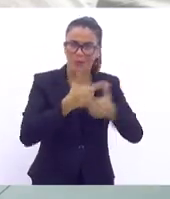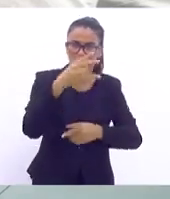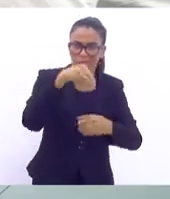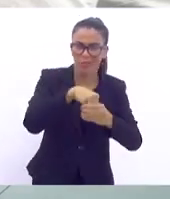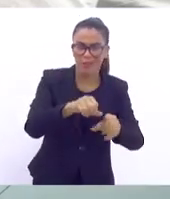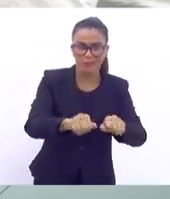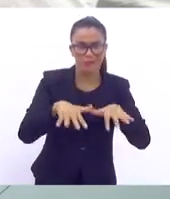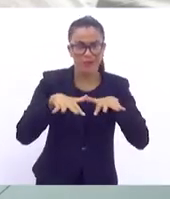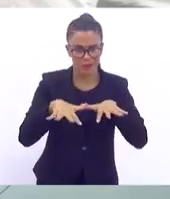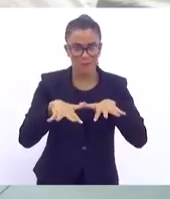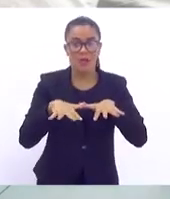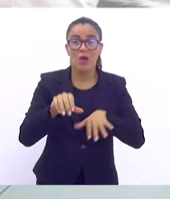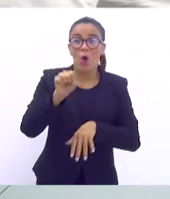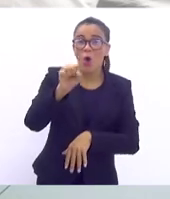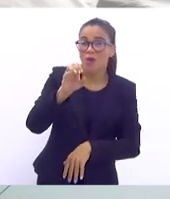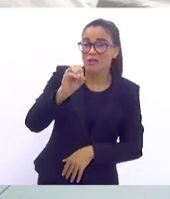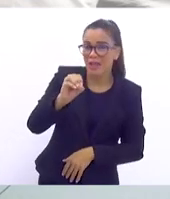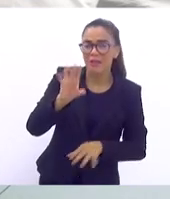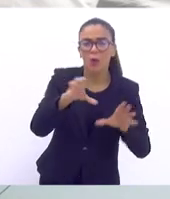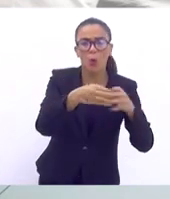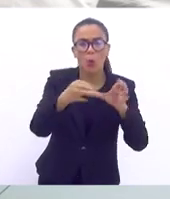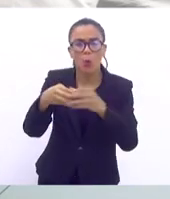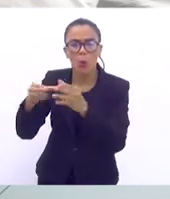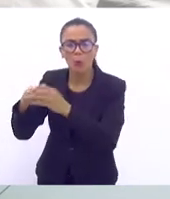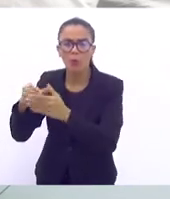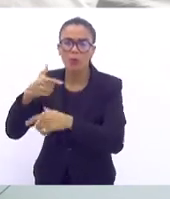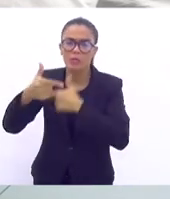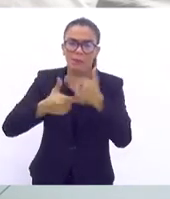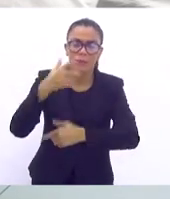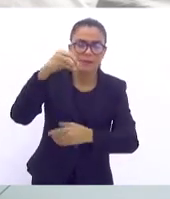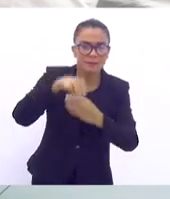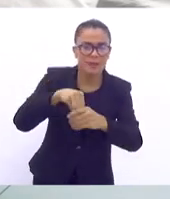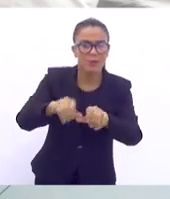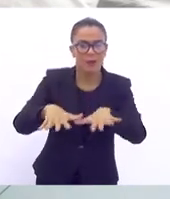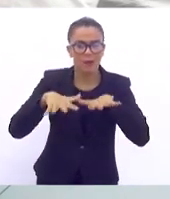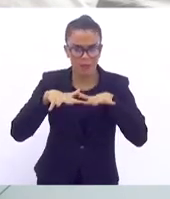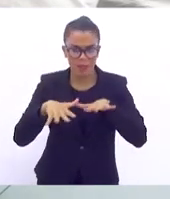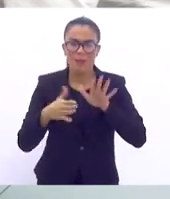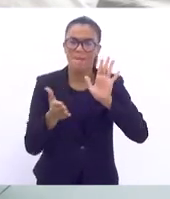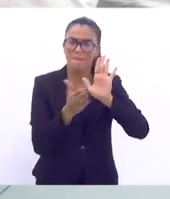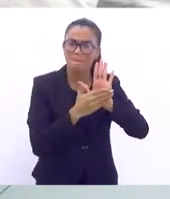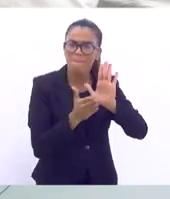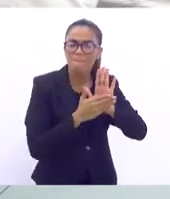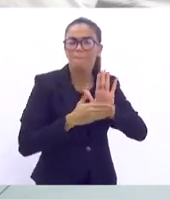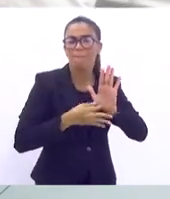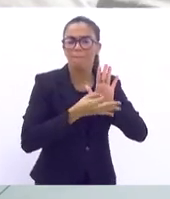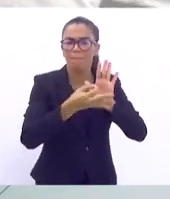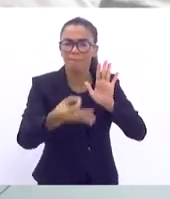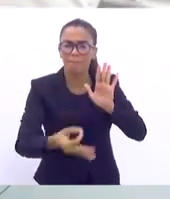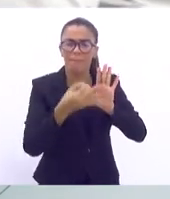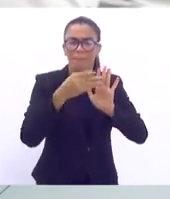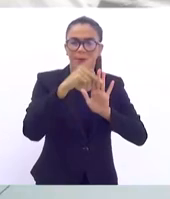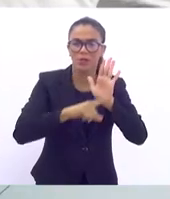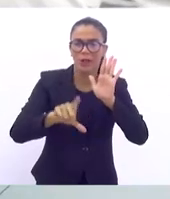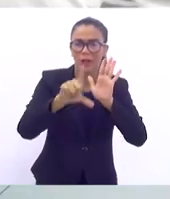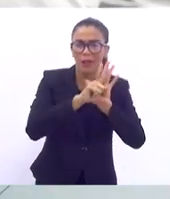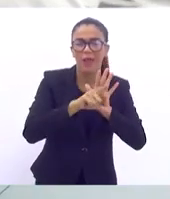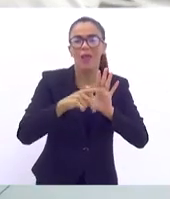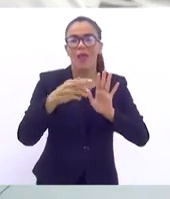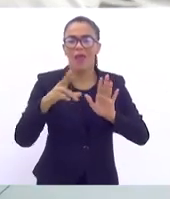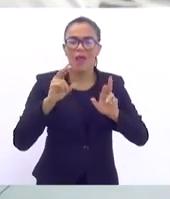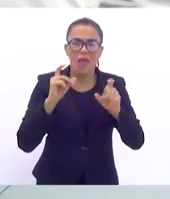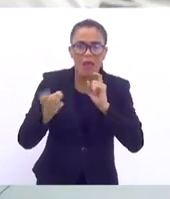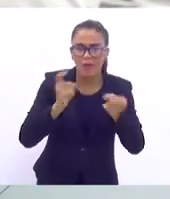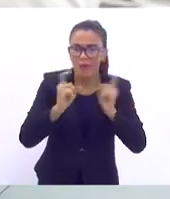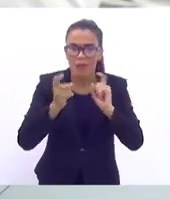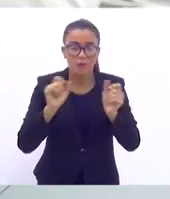80 frente trabalhando trazendo pautando essa casa trazendo o projeto é fazendo reuniões oxigenando na relação